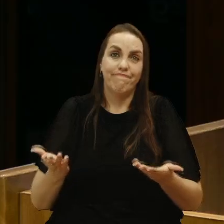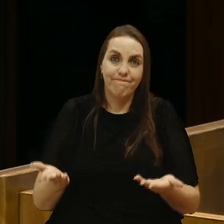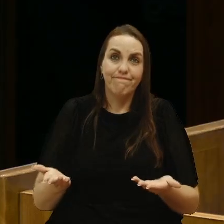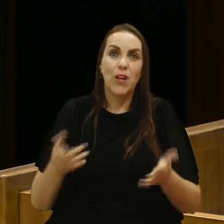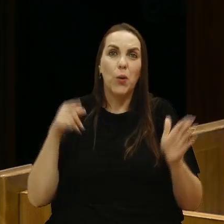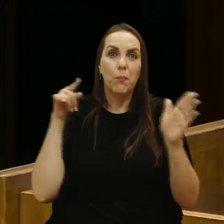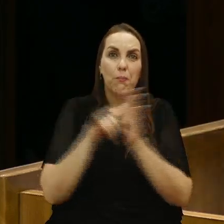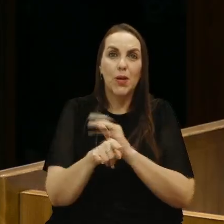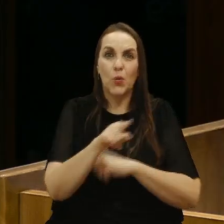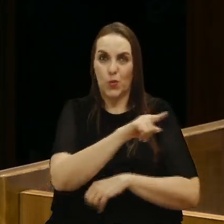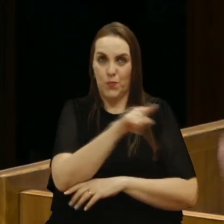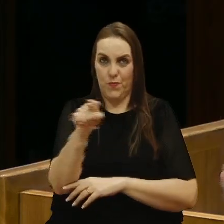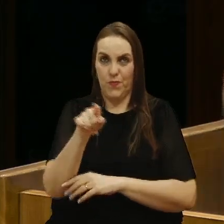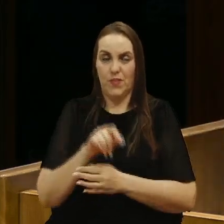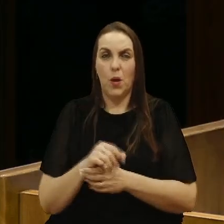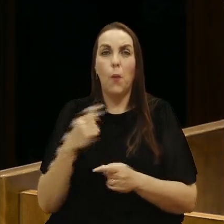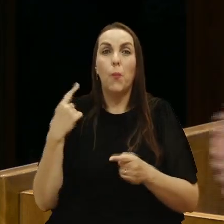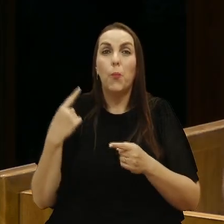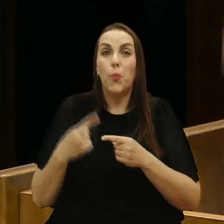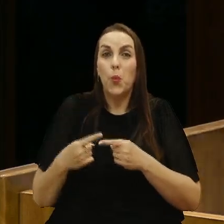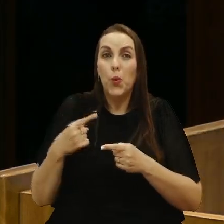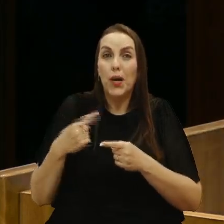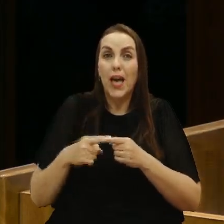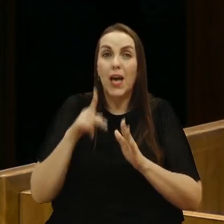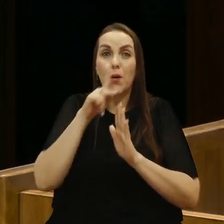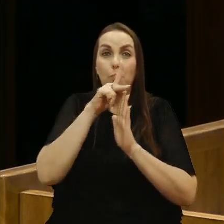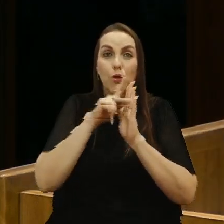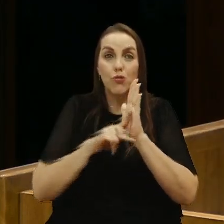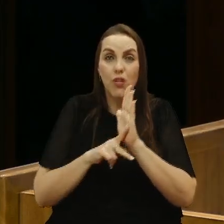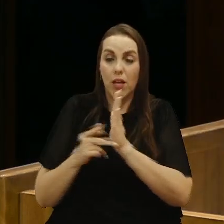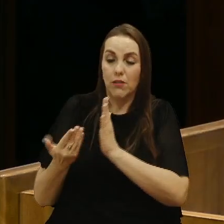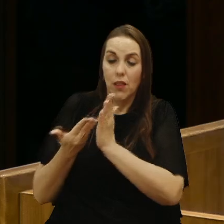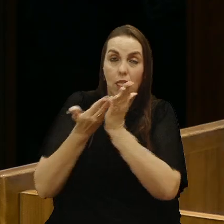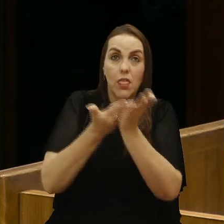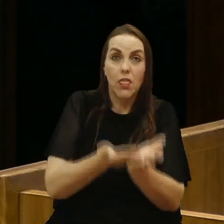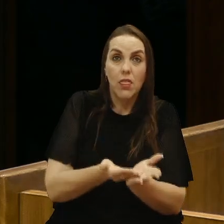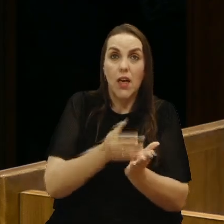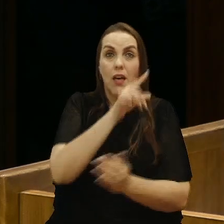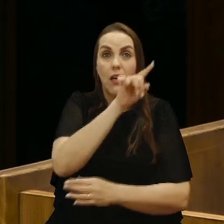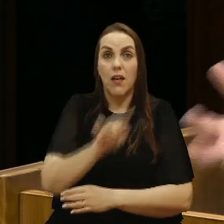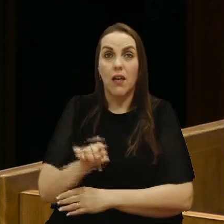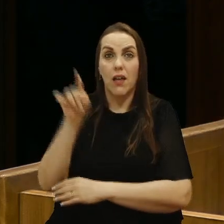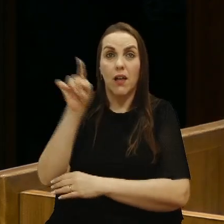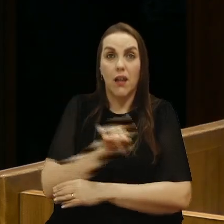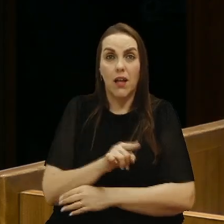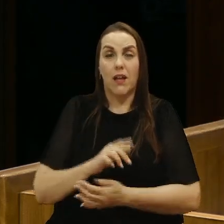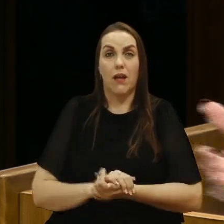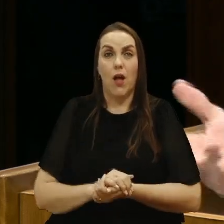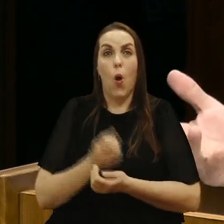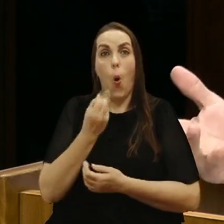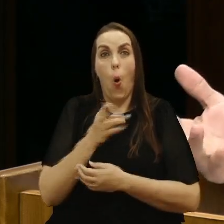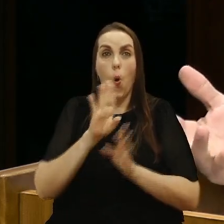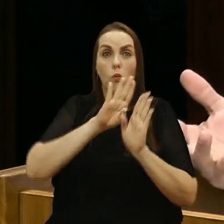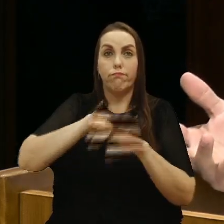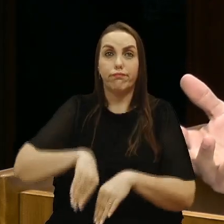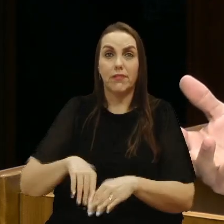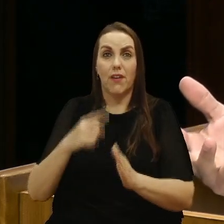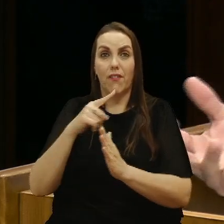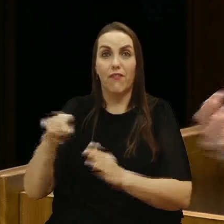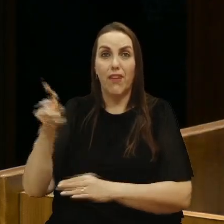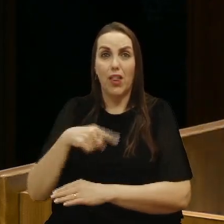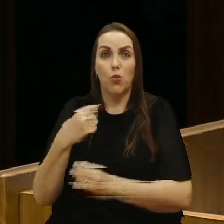pergunto a você, por que esse projeto veio para cá para ser vetado ou derrubado o veto? Por quê?